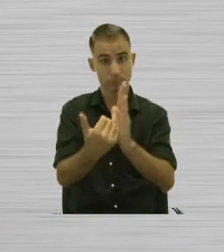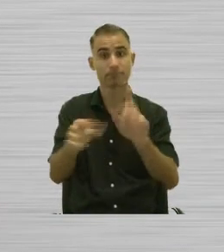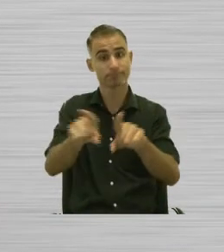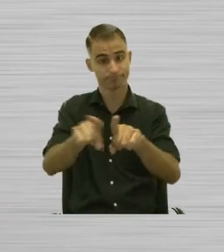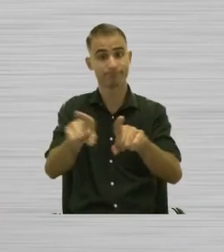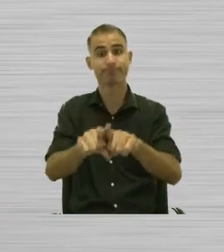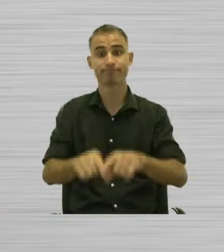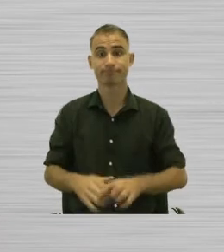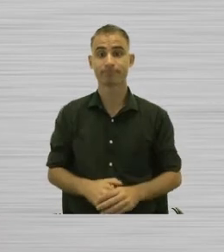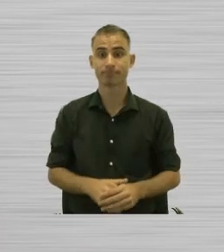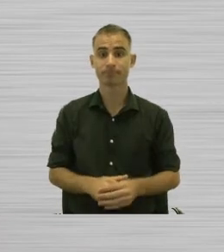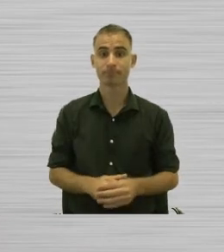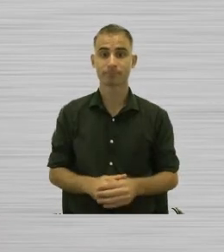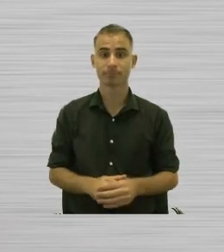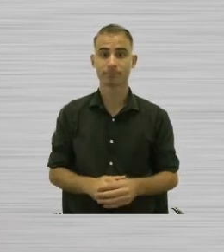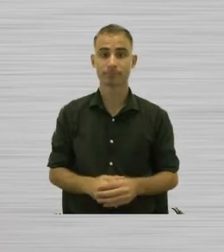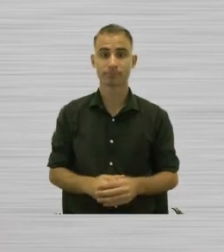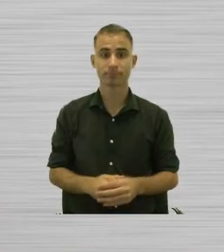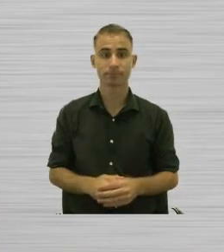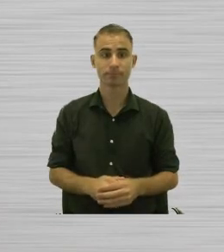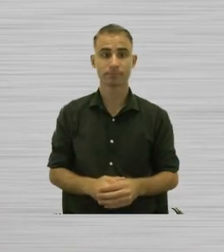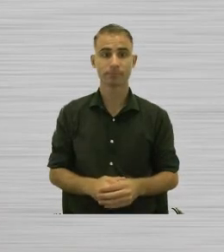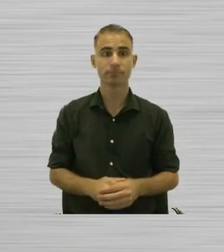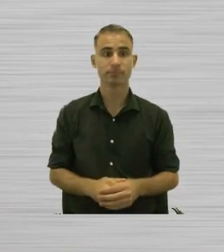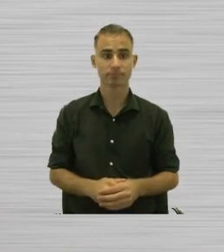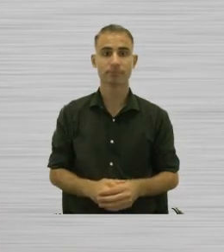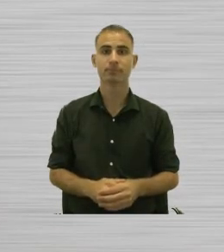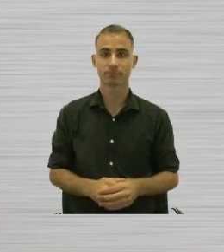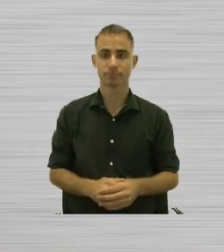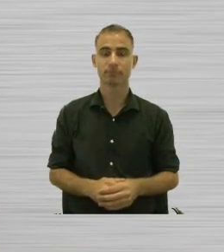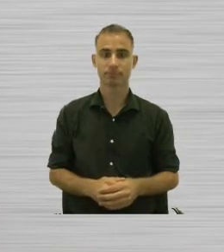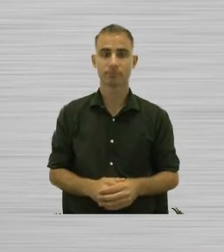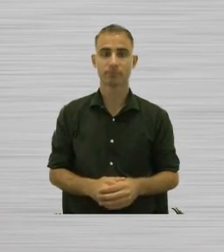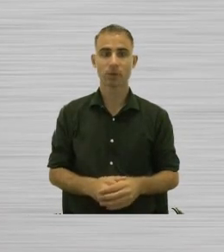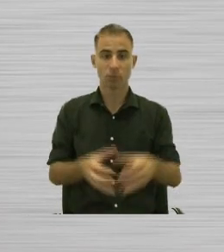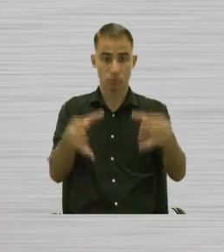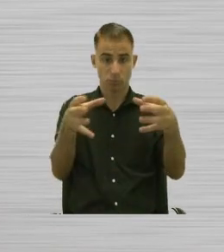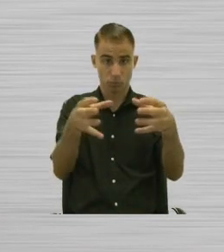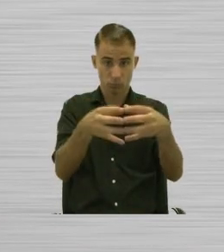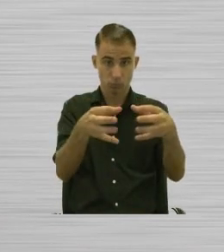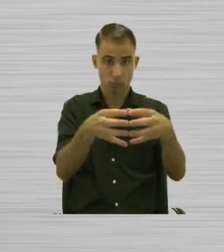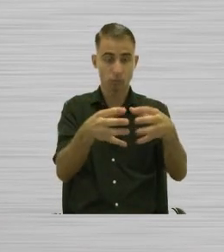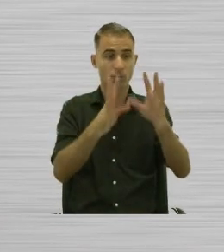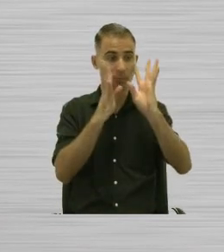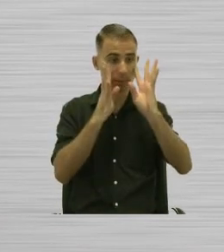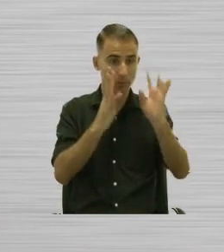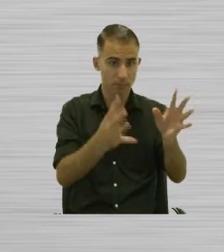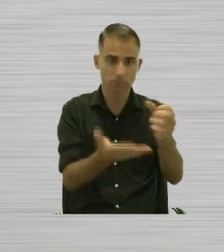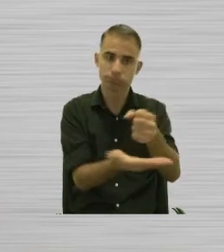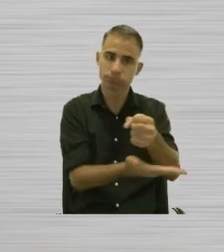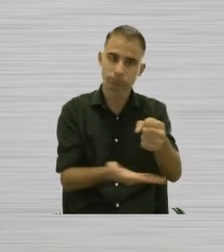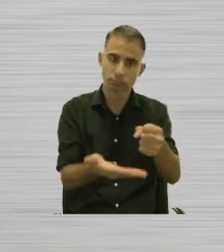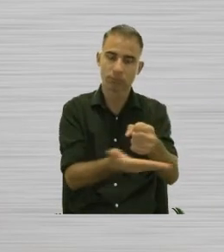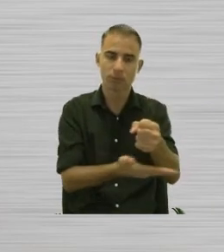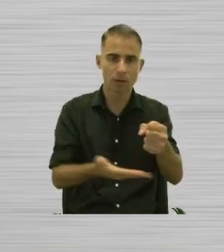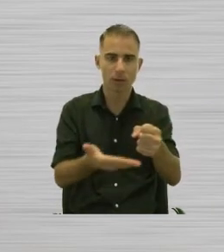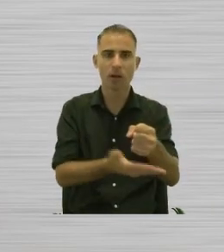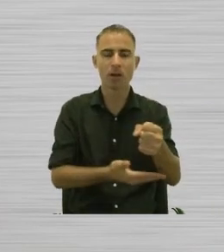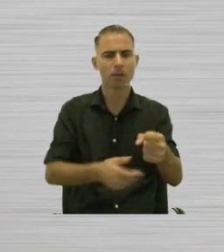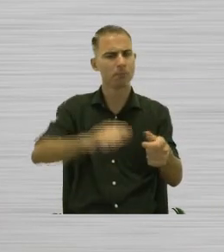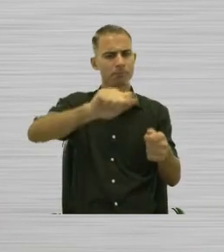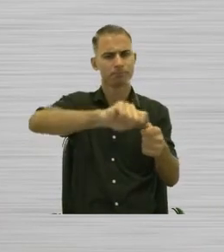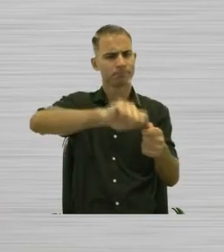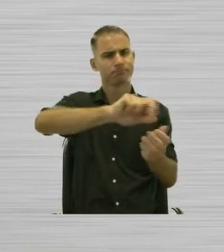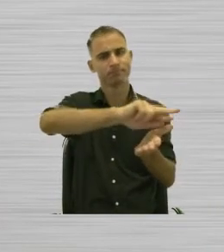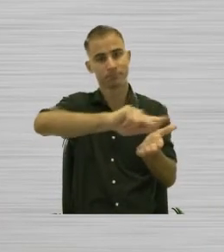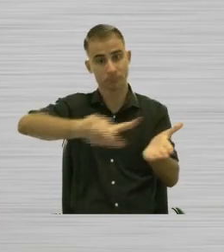A equipe de atenção básica desenvolve diversas ações. E as ações que a gente vai estar apresentando aqui, nesse primeiro momento, é